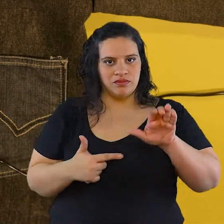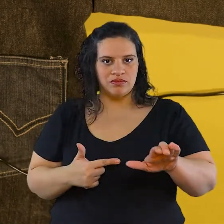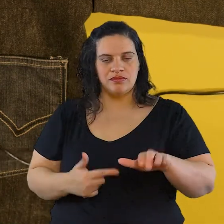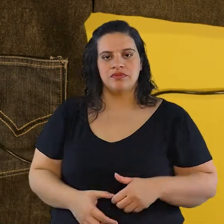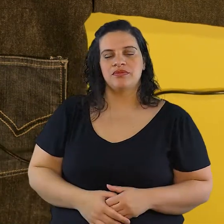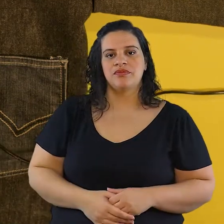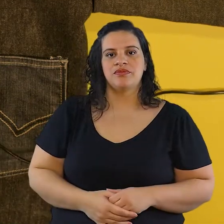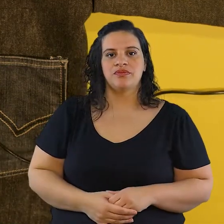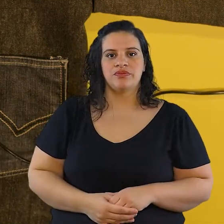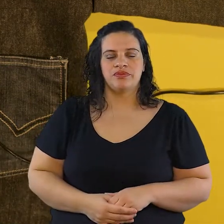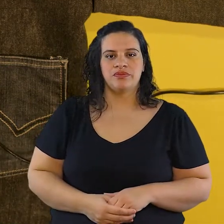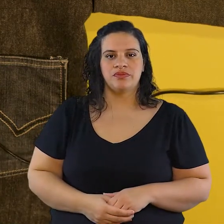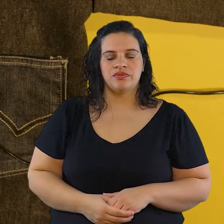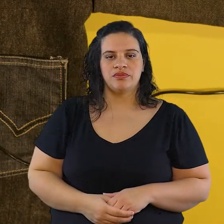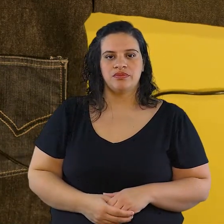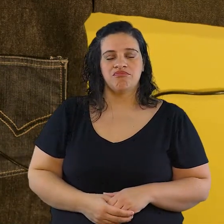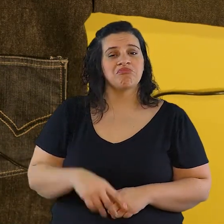Então, passar a cola.